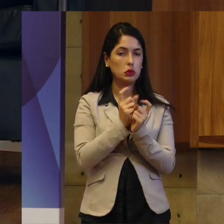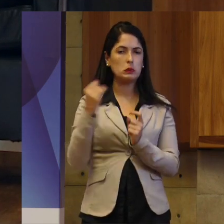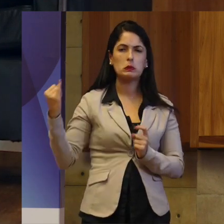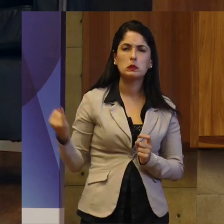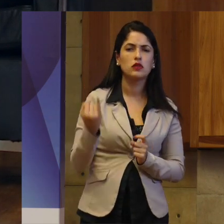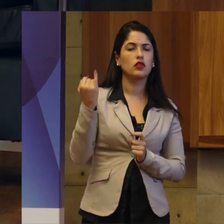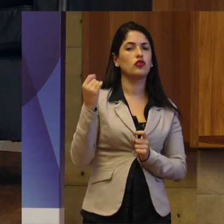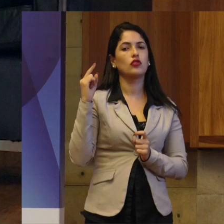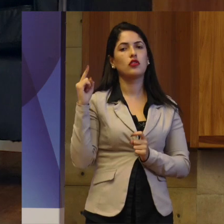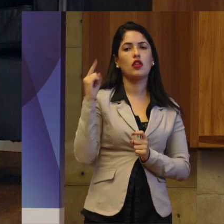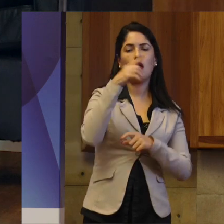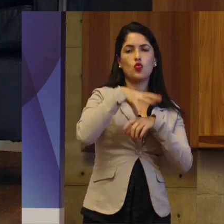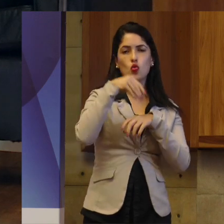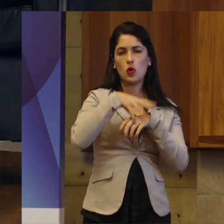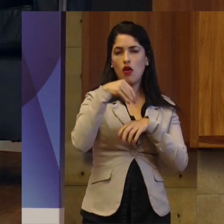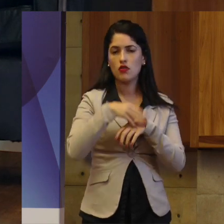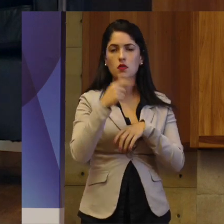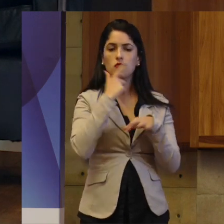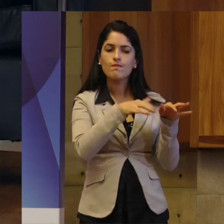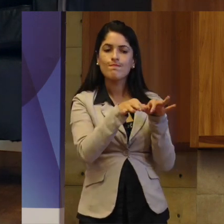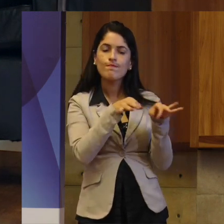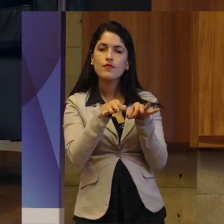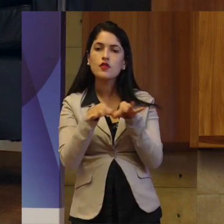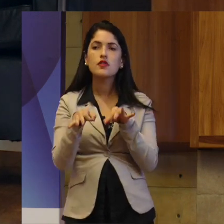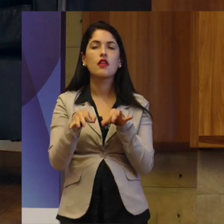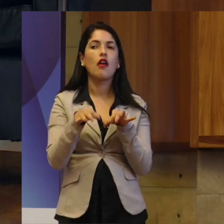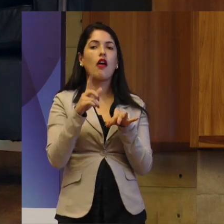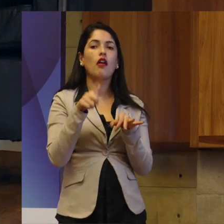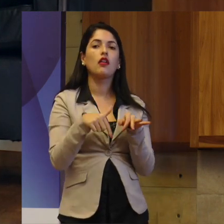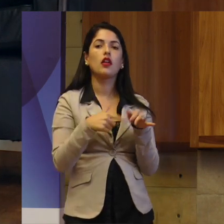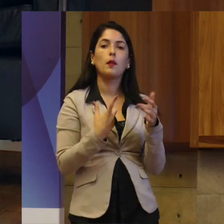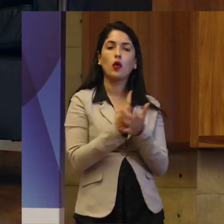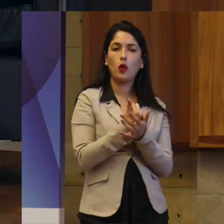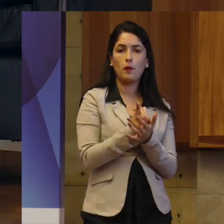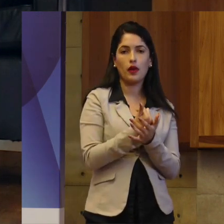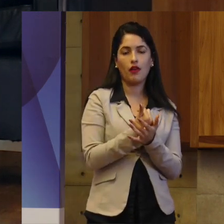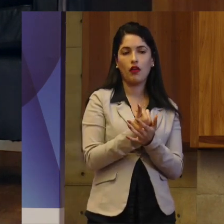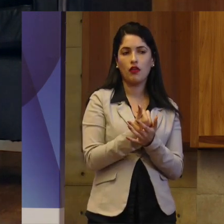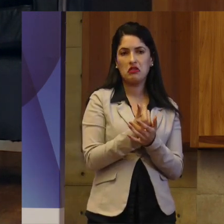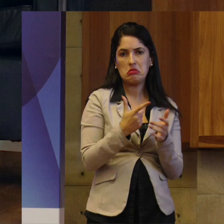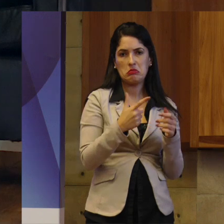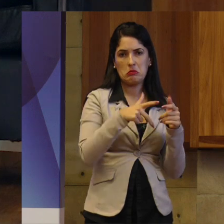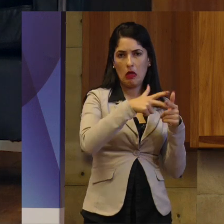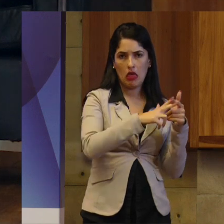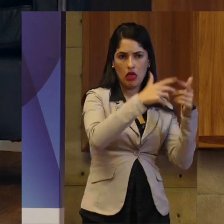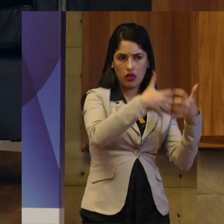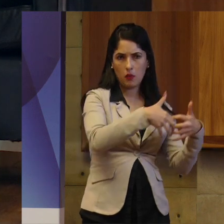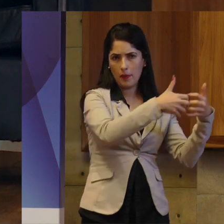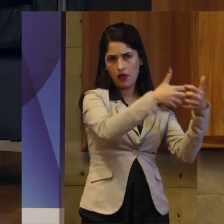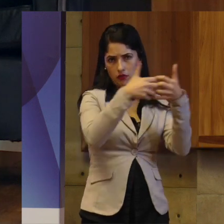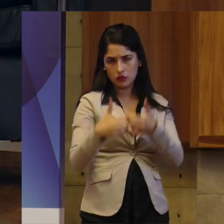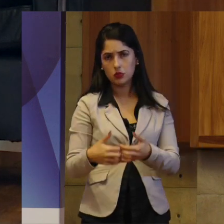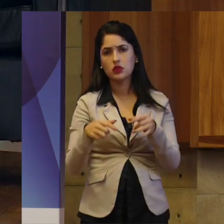para organizar o offset da compra do caça Gripen, ao mesmo tempo para